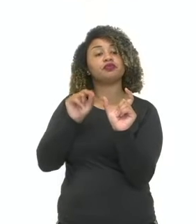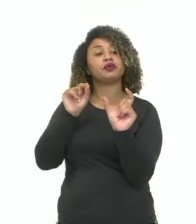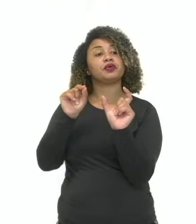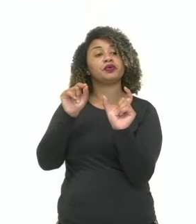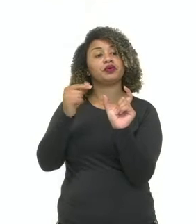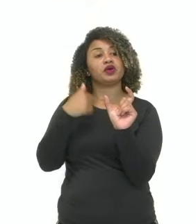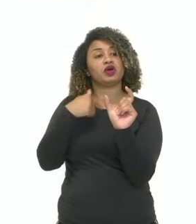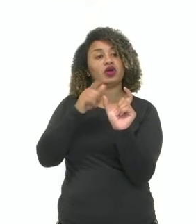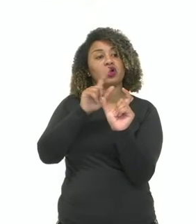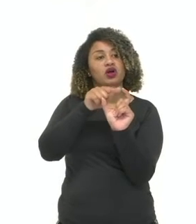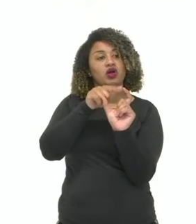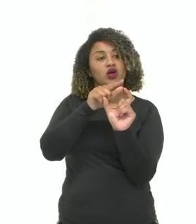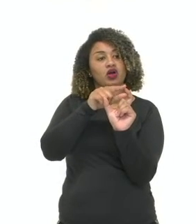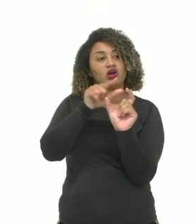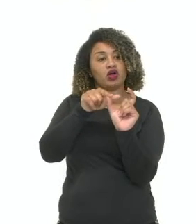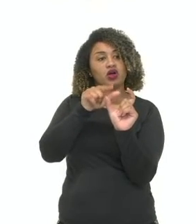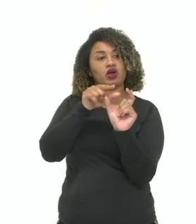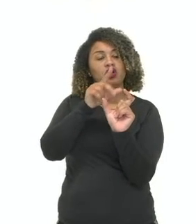fica